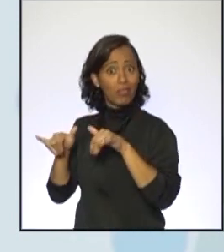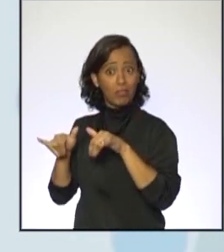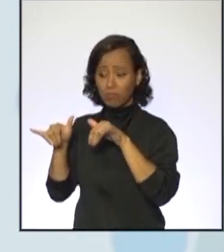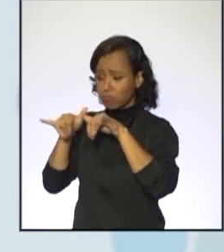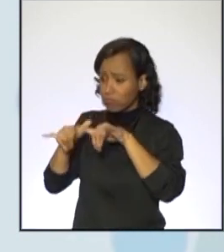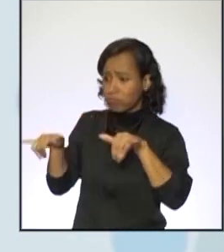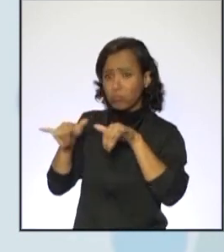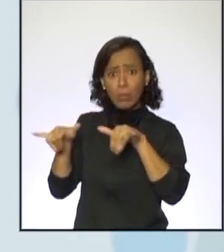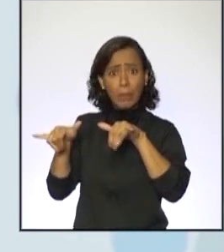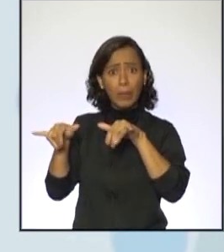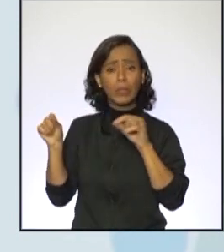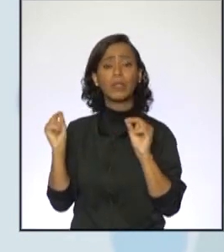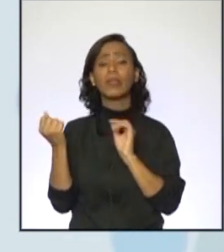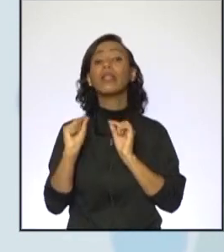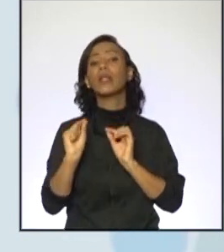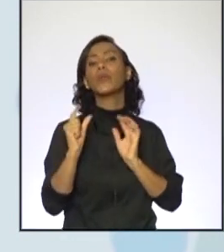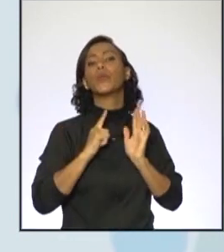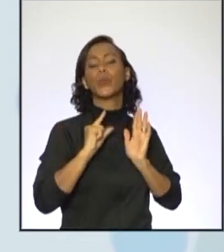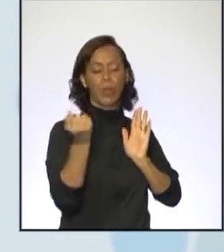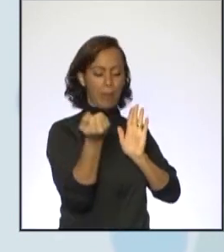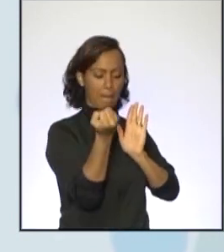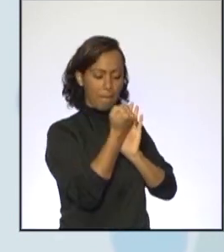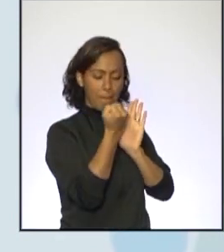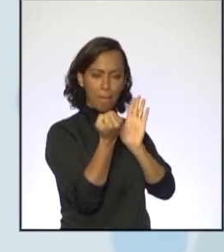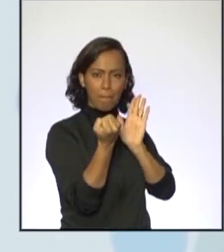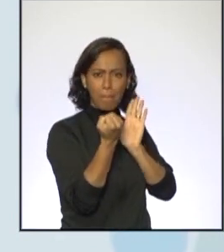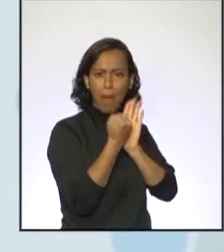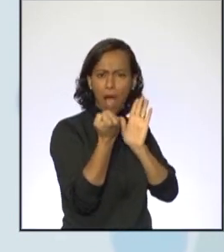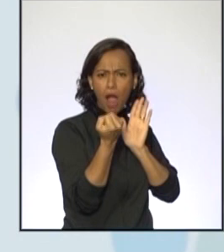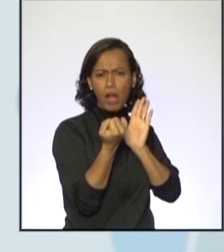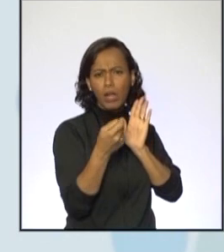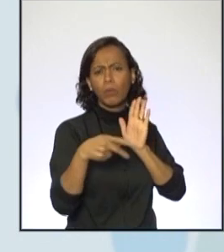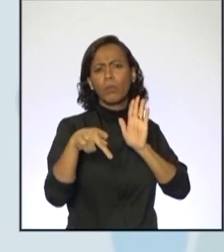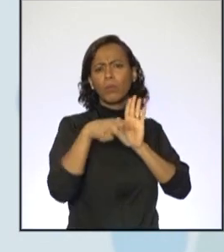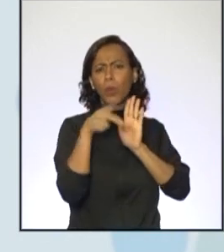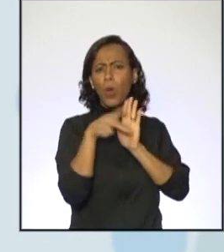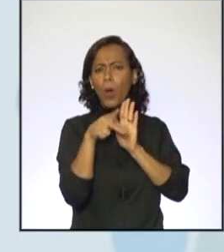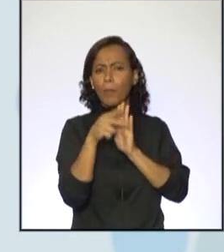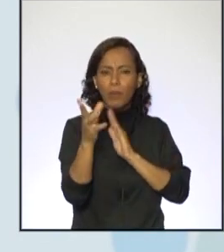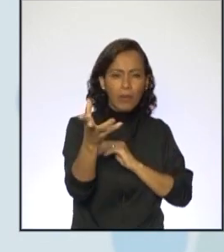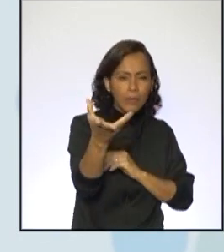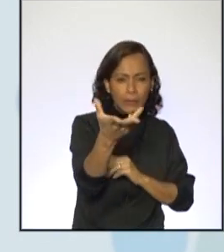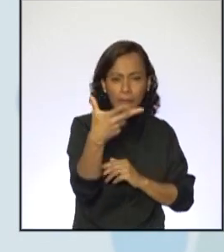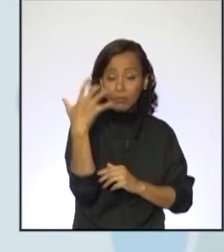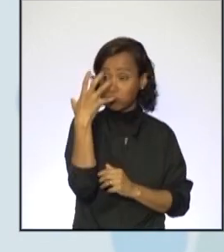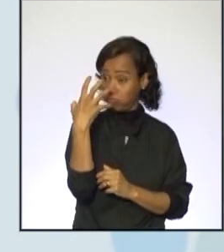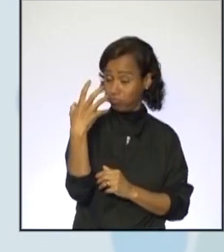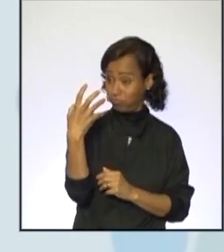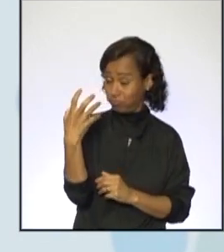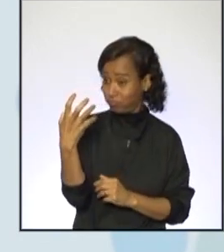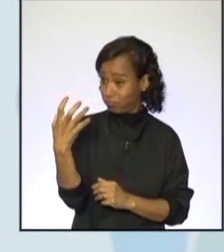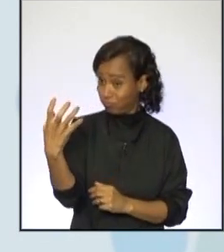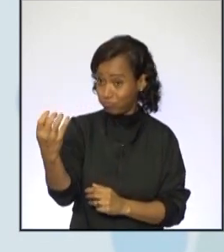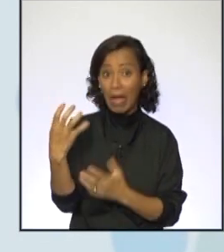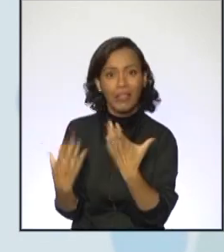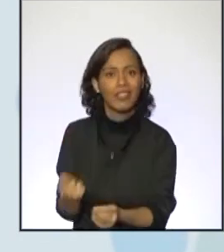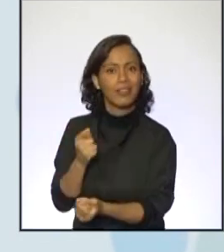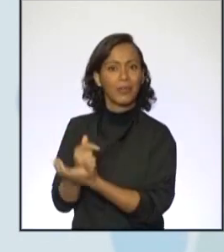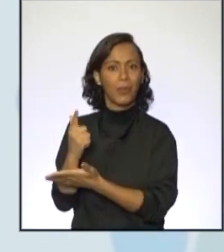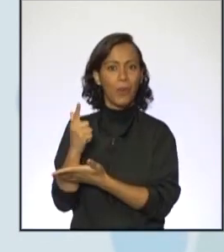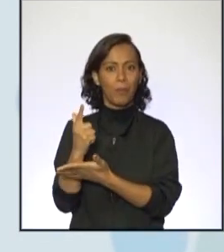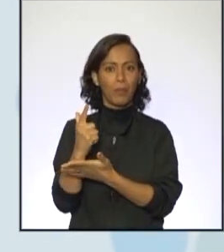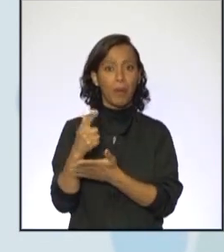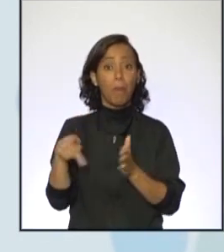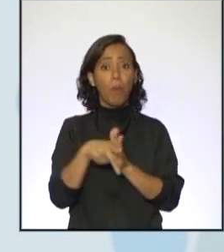marcas, existem algumas pistas que são intencionais, que tornam a mensagem atrativa para as pessoas